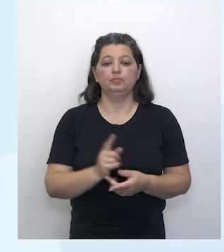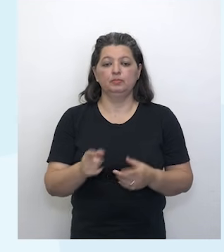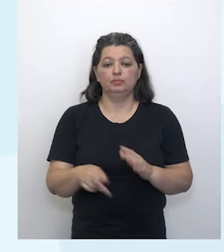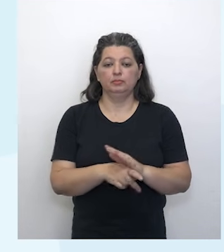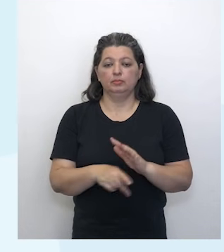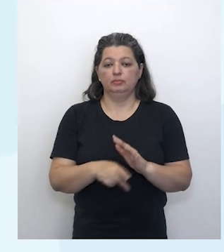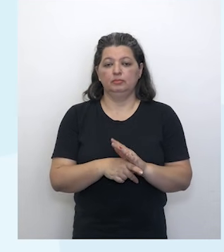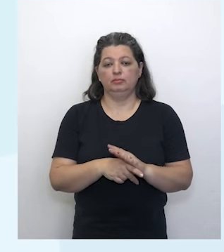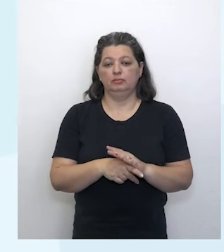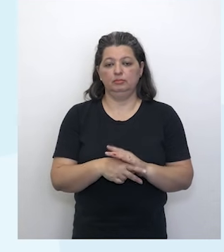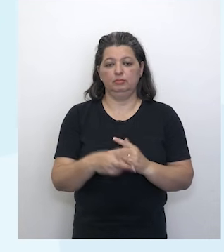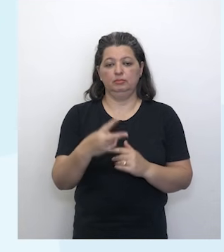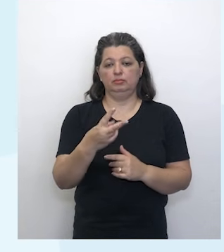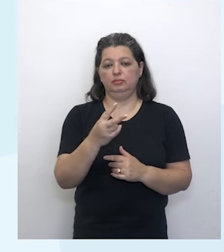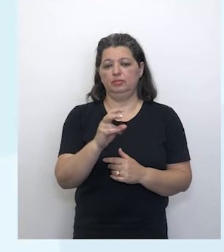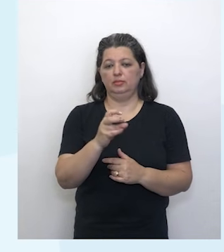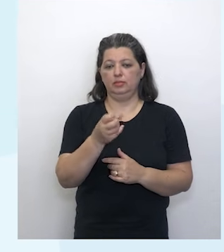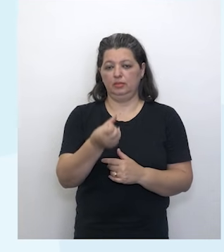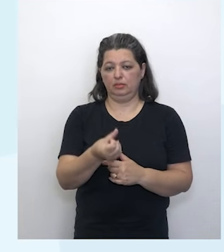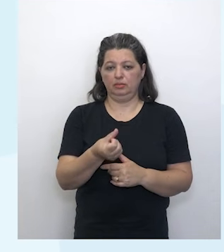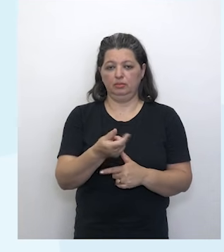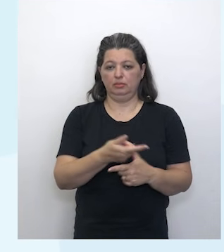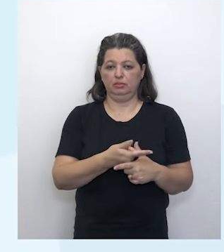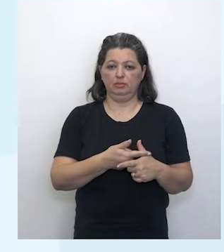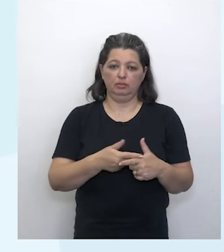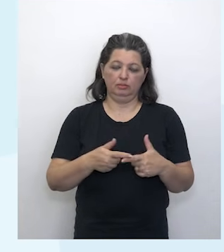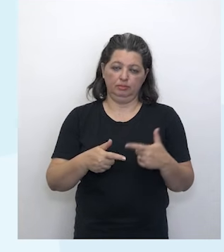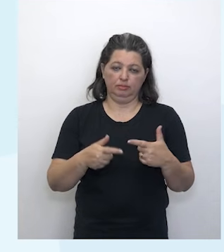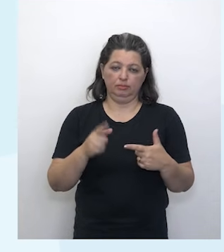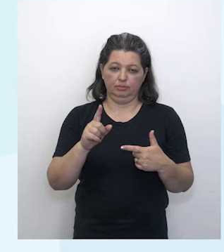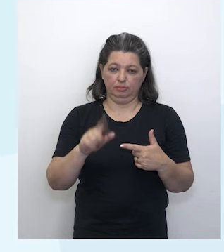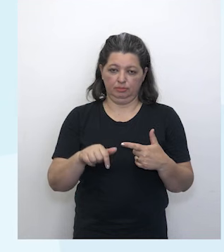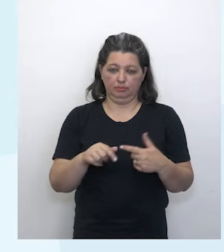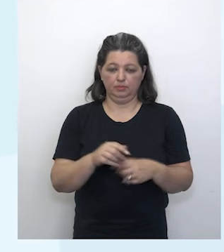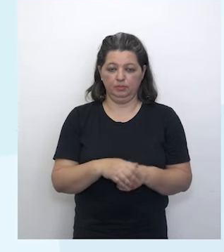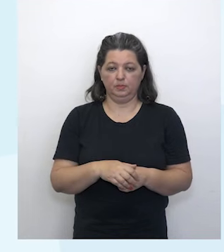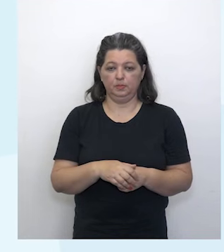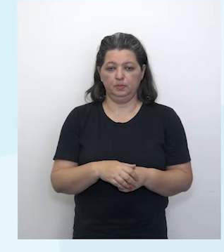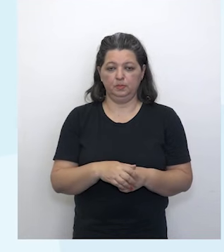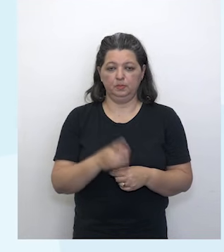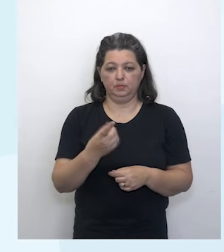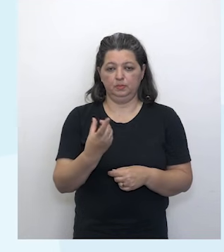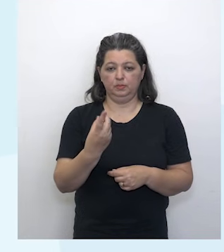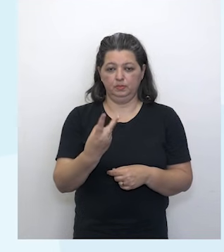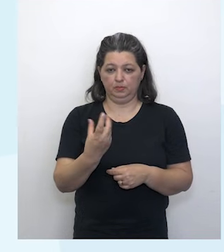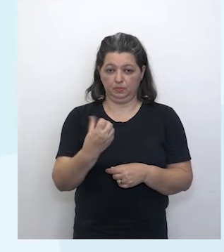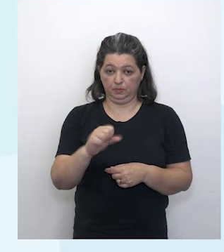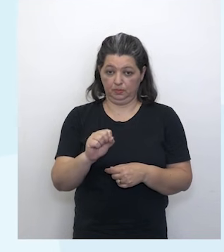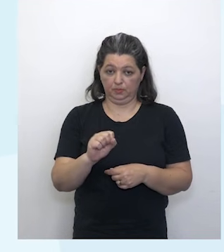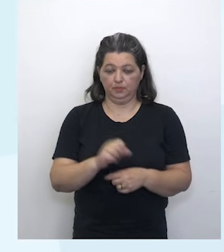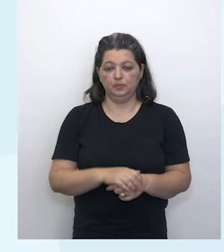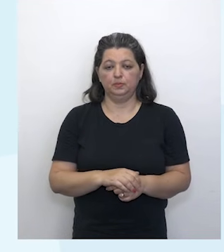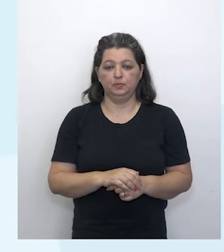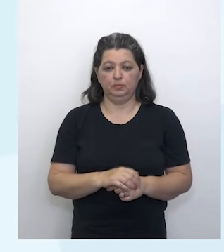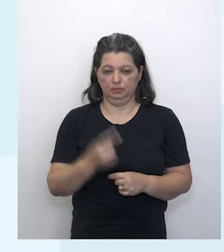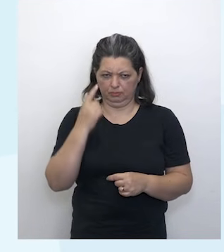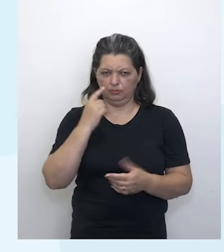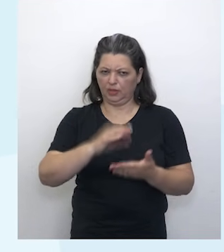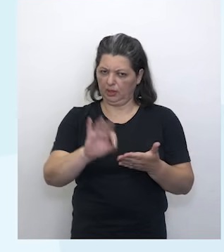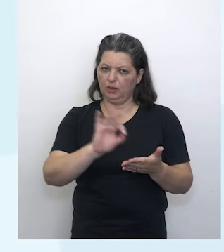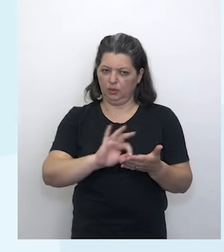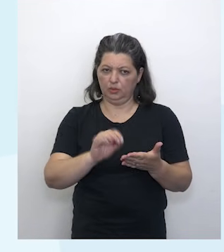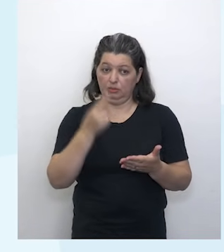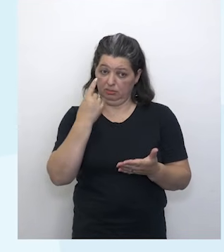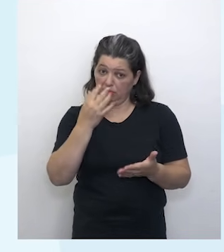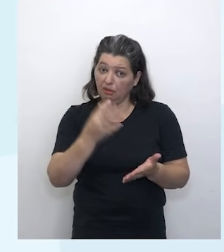de 250 é 125. Metade de 6 é 3. Então, 128. Vai corrigindo aí, Osmar, se der